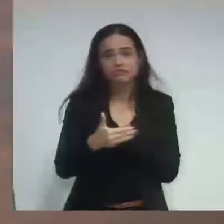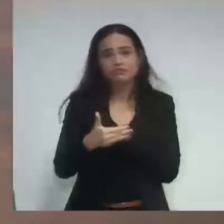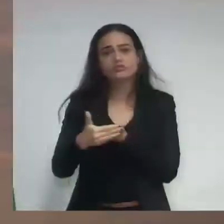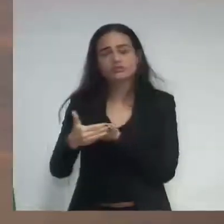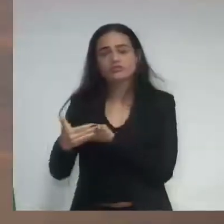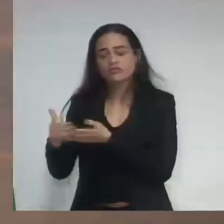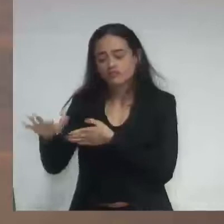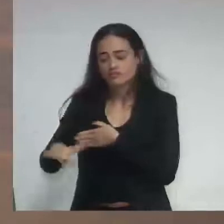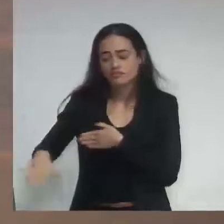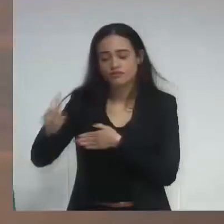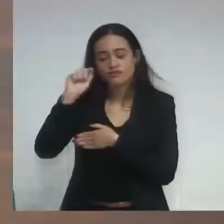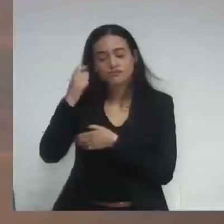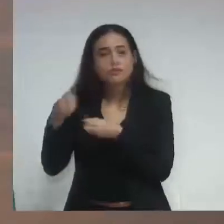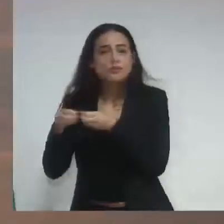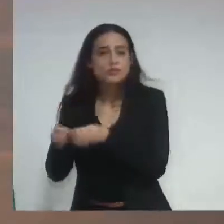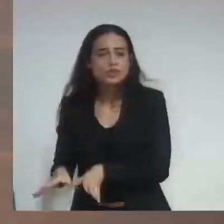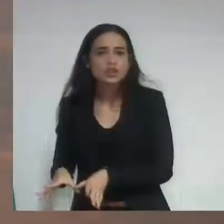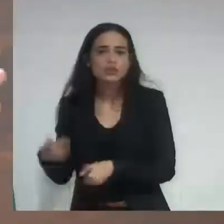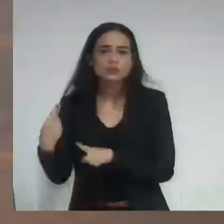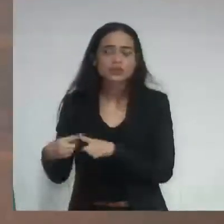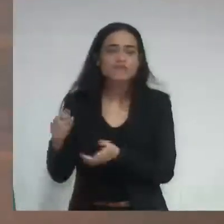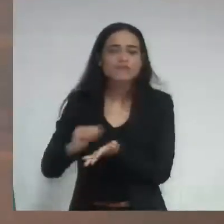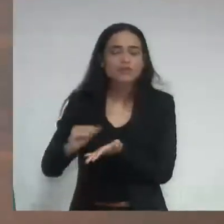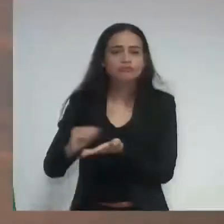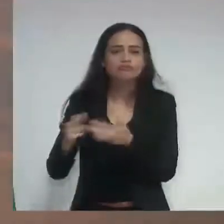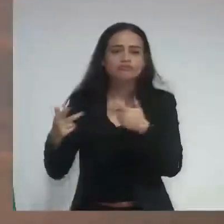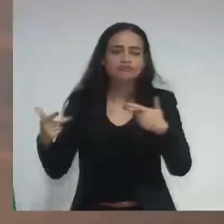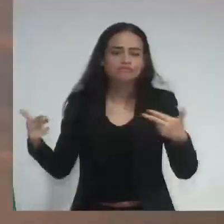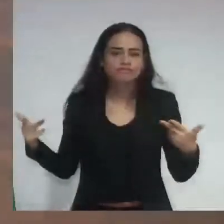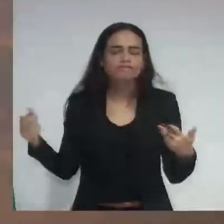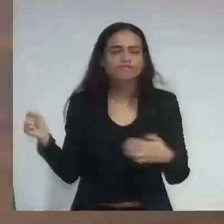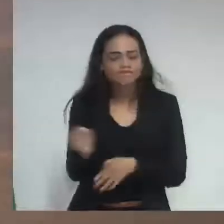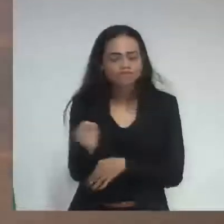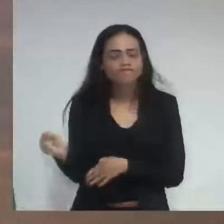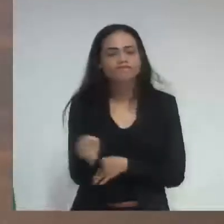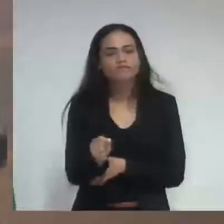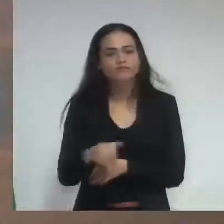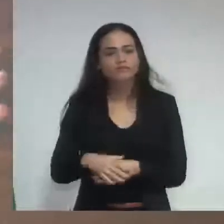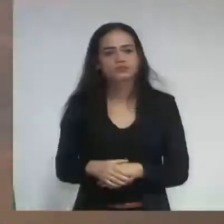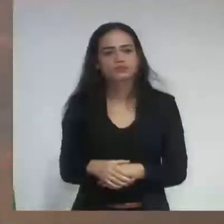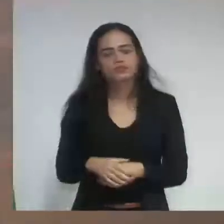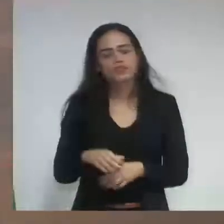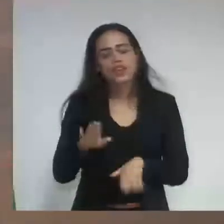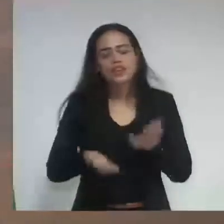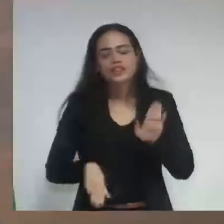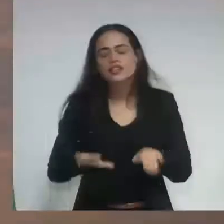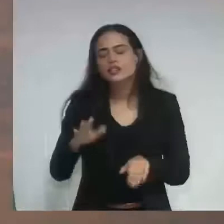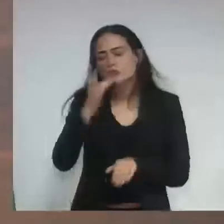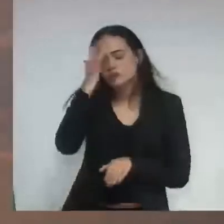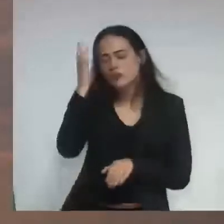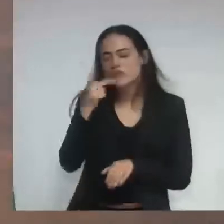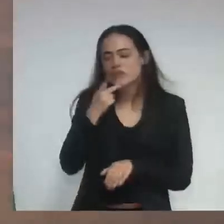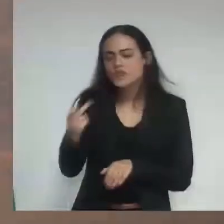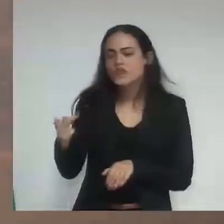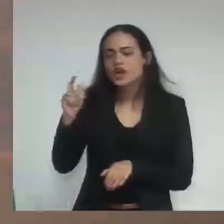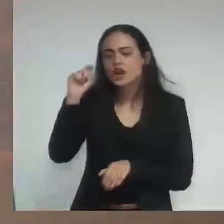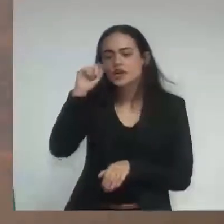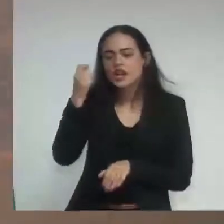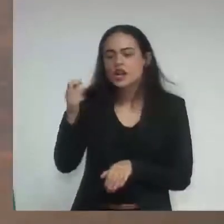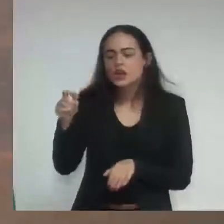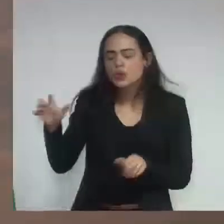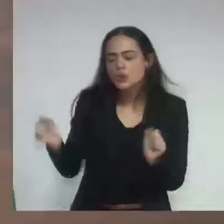humanitária. Mas eu nunca escravizei. Meu senhor, minha senhora, você não precisa ter escravizado. O país